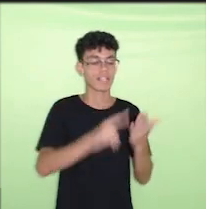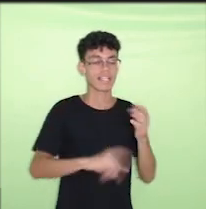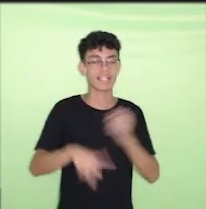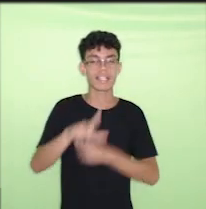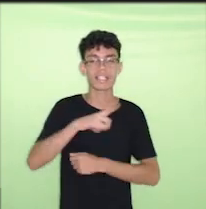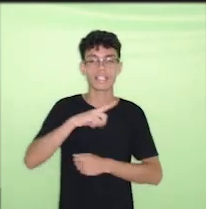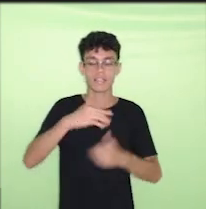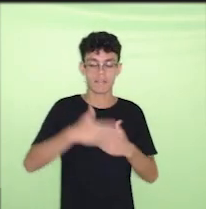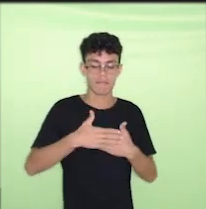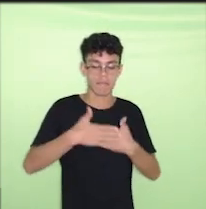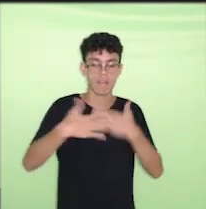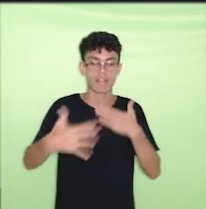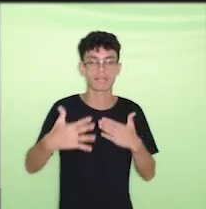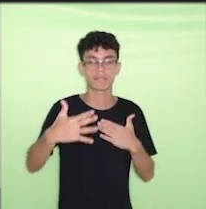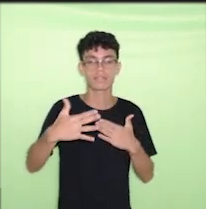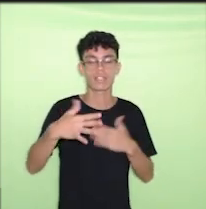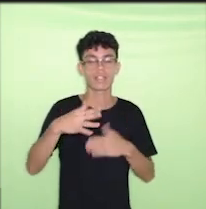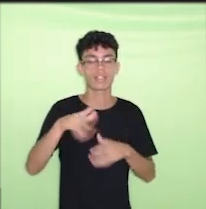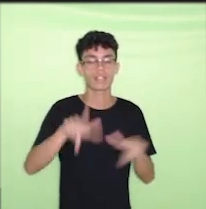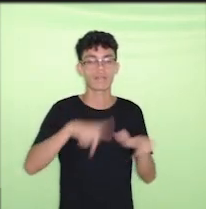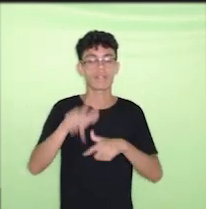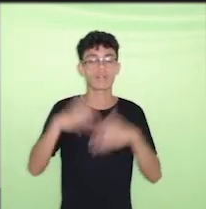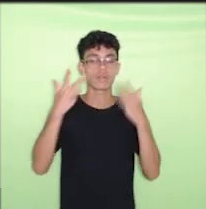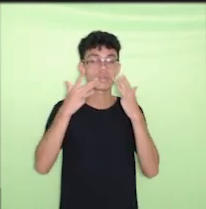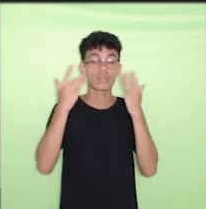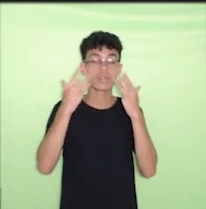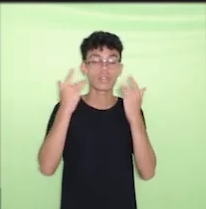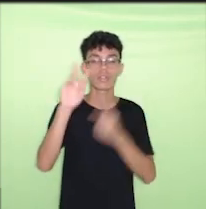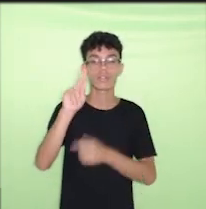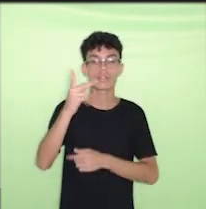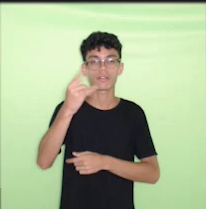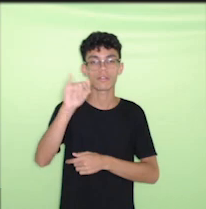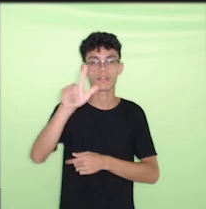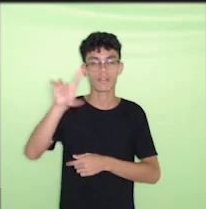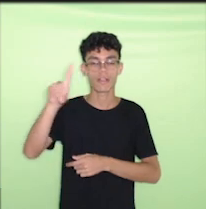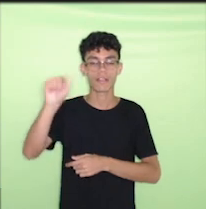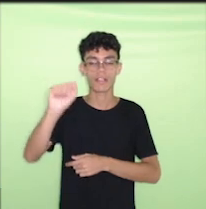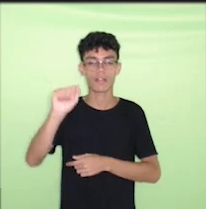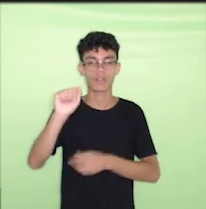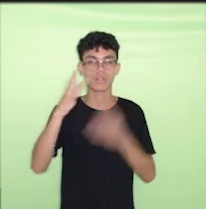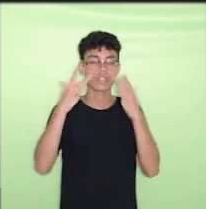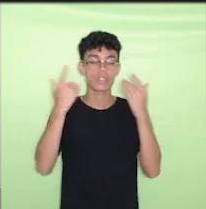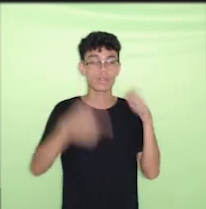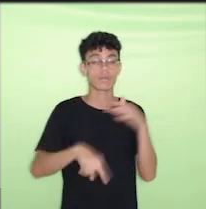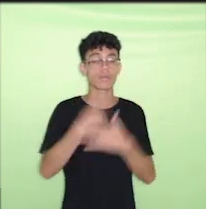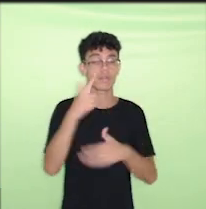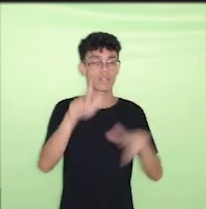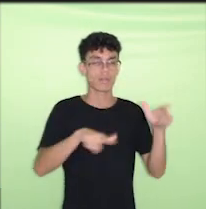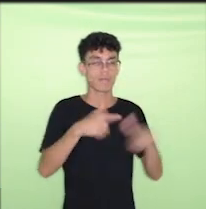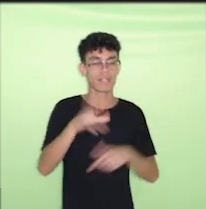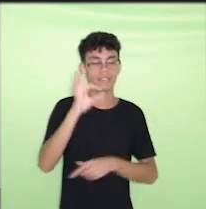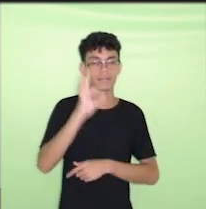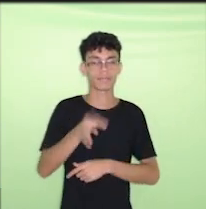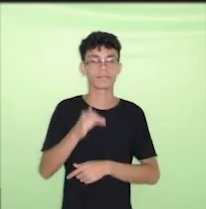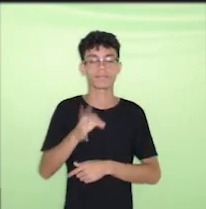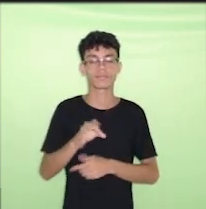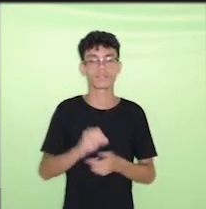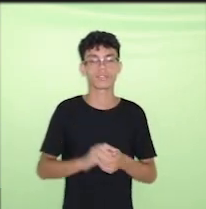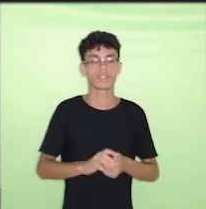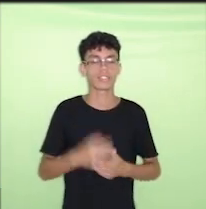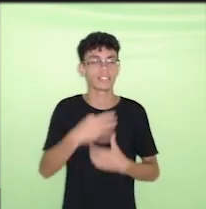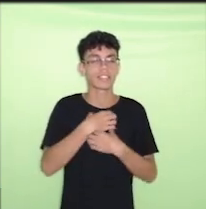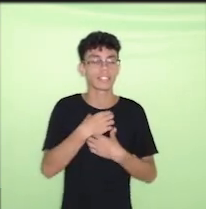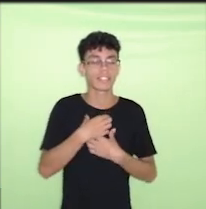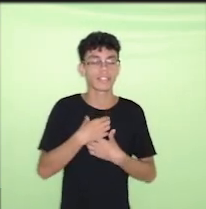trajetória trabalhando com a obra de Hilda. O teatro mesmo, acho que é o seu primeiro trabalho, certo? No teatro. Você